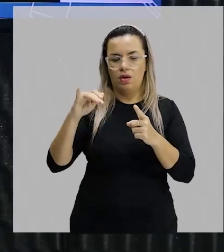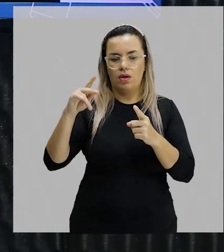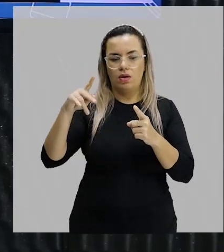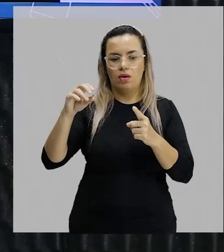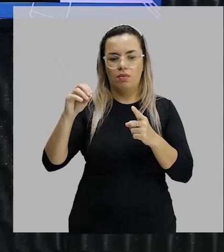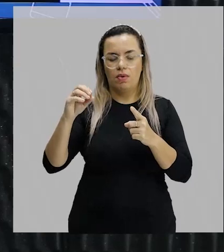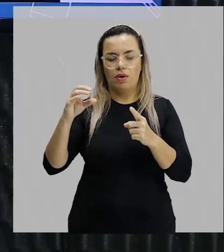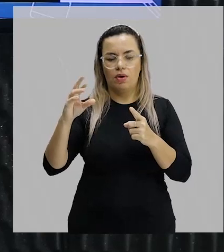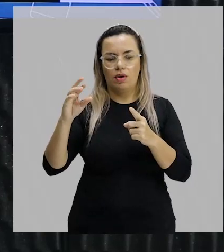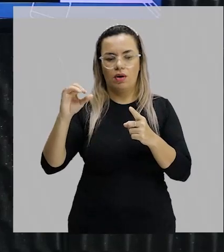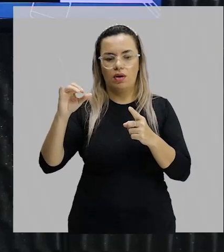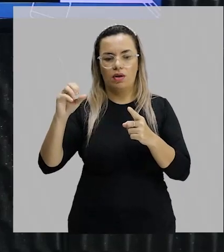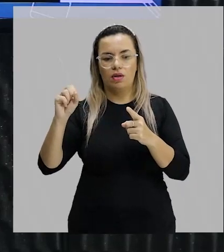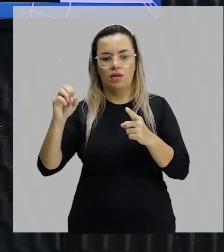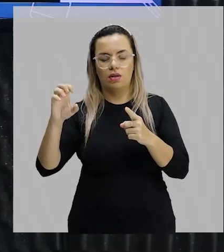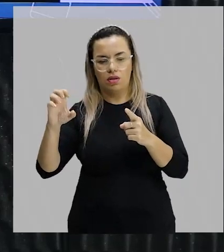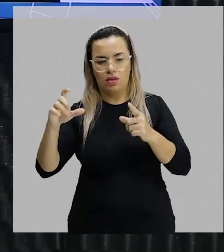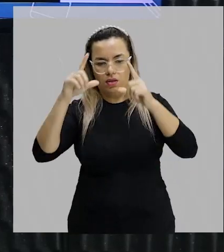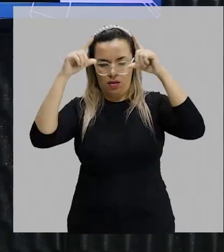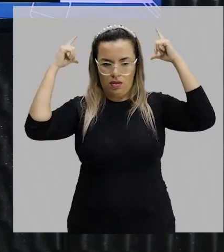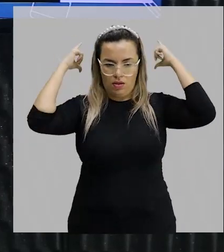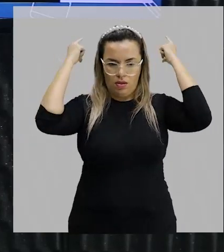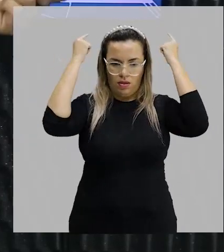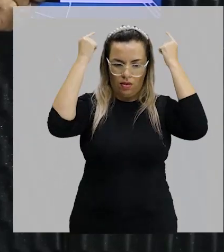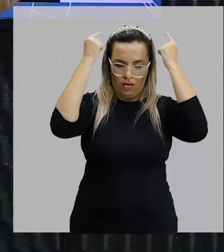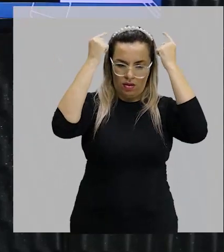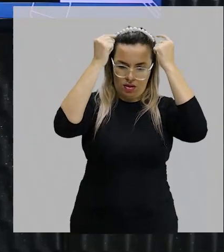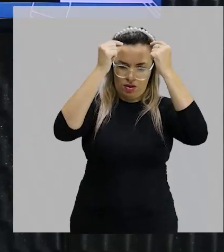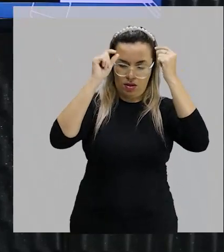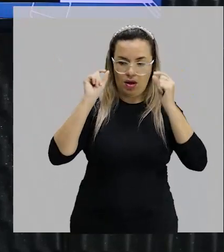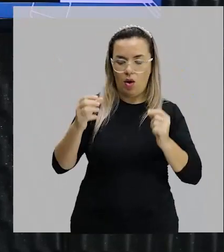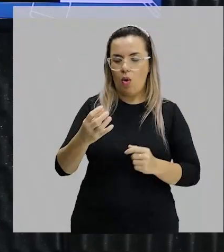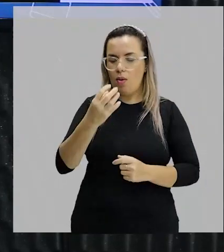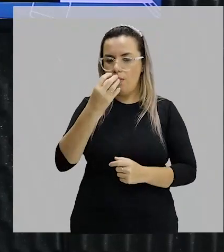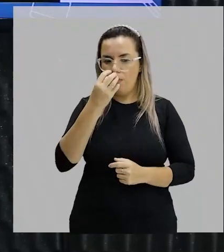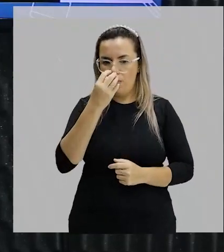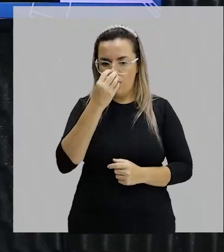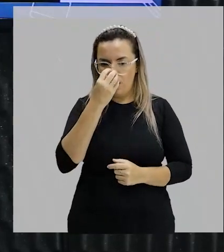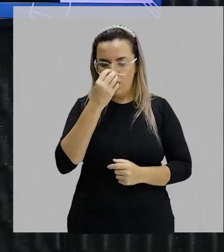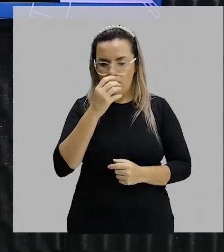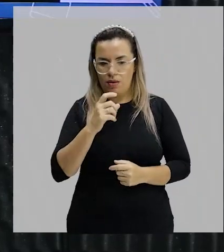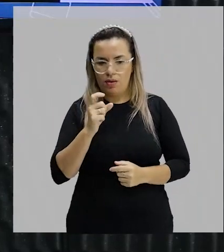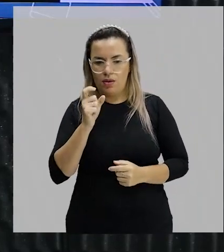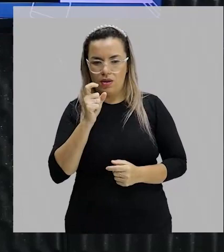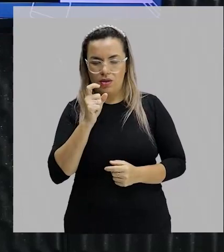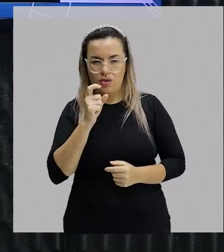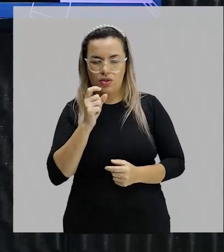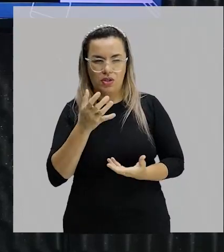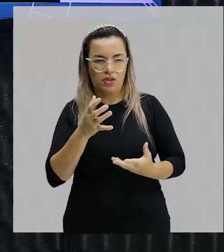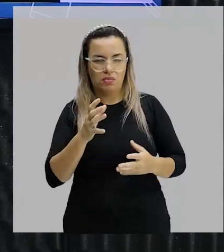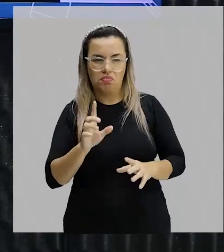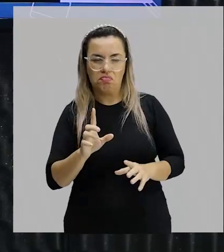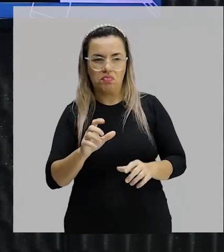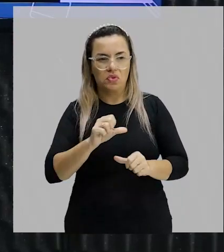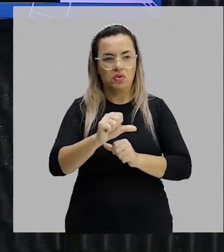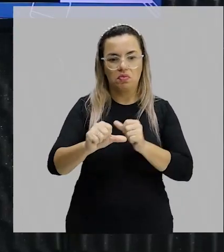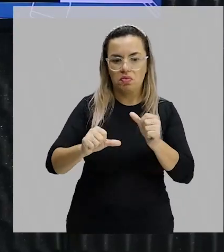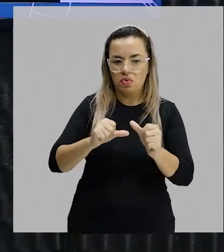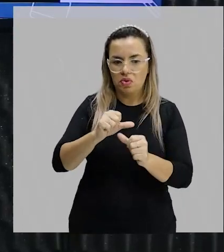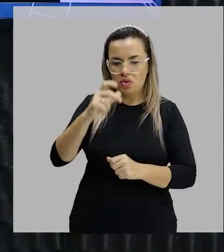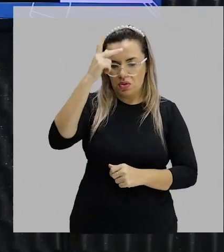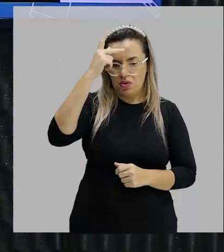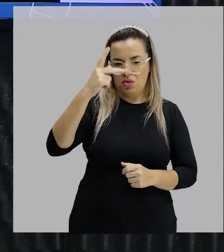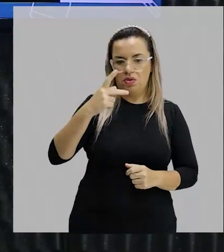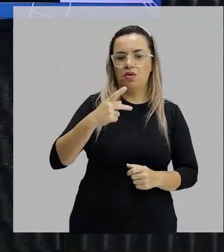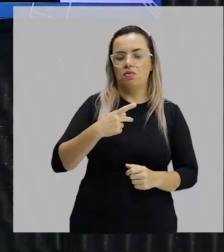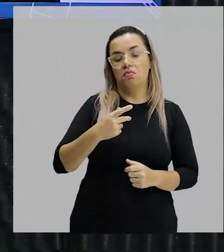significa grega, que significa aquele que finge o que não é. Ou seja, o palhaço, ele cria um personagem que não é ele,